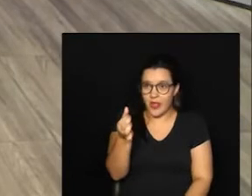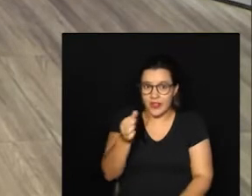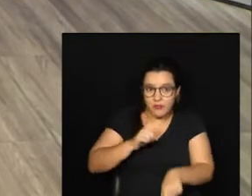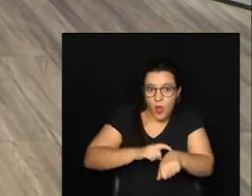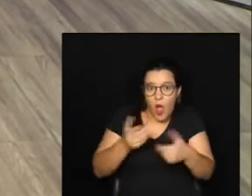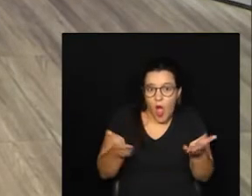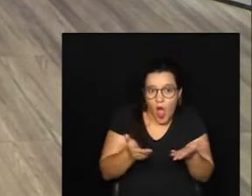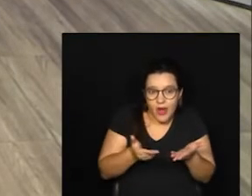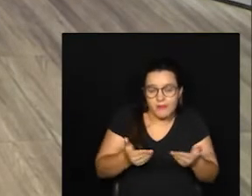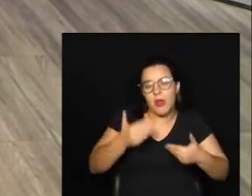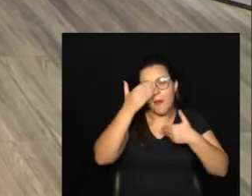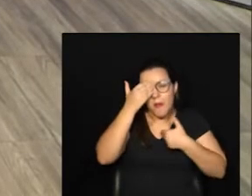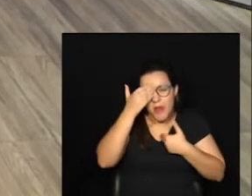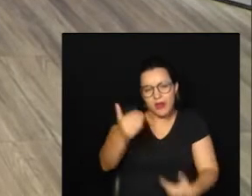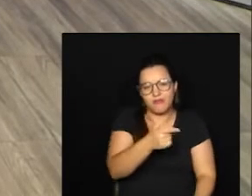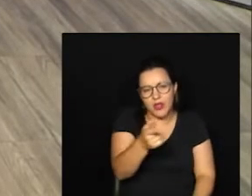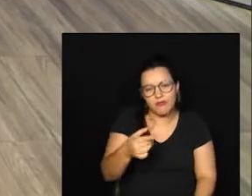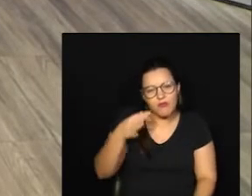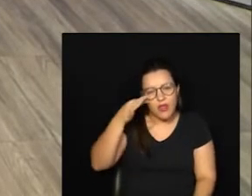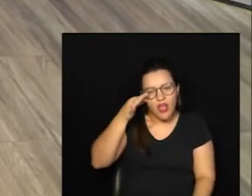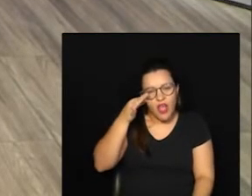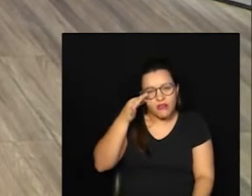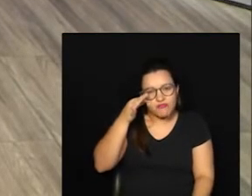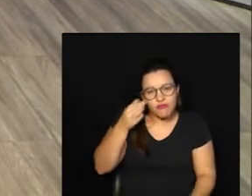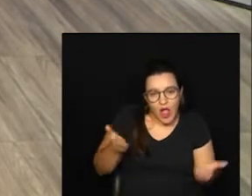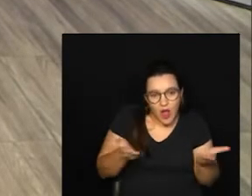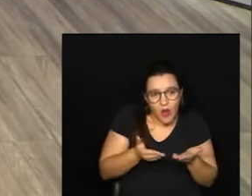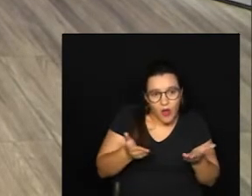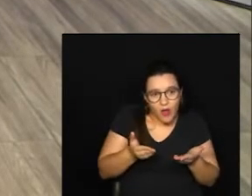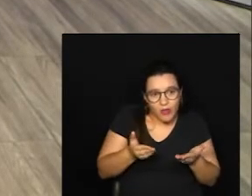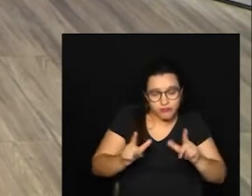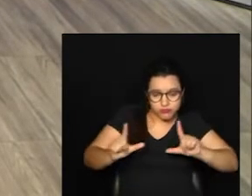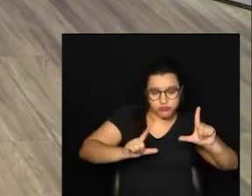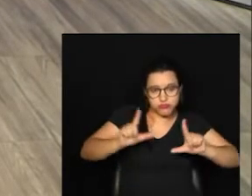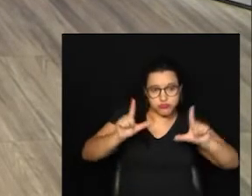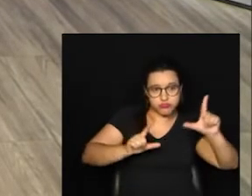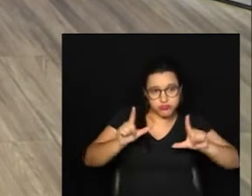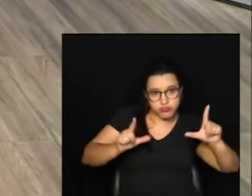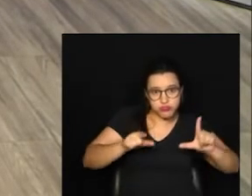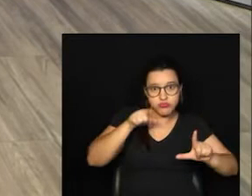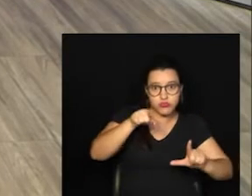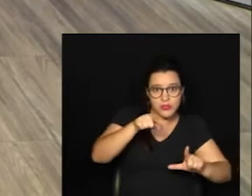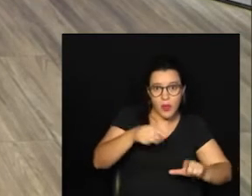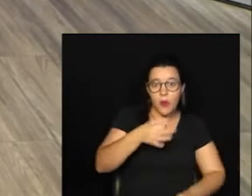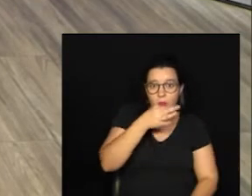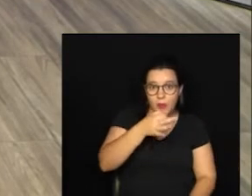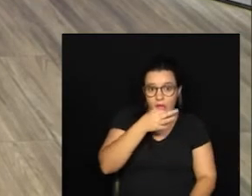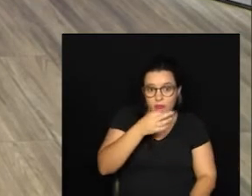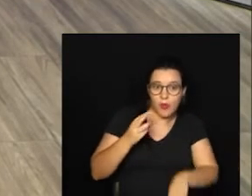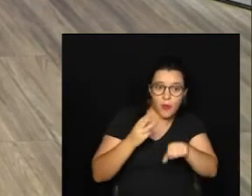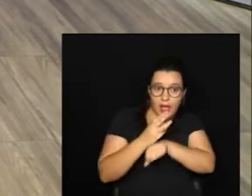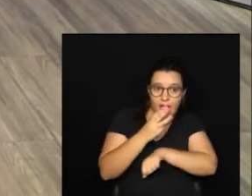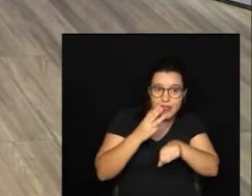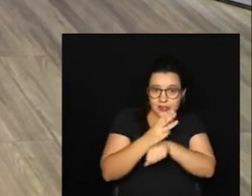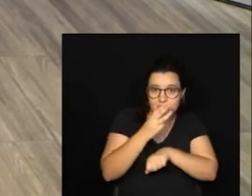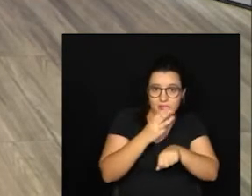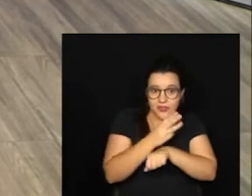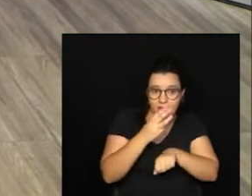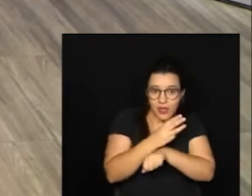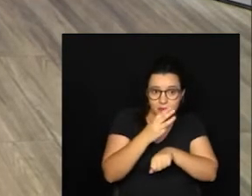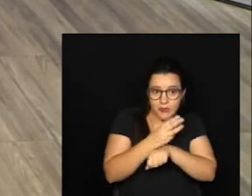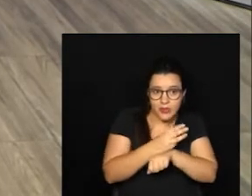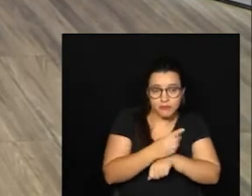11:56. Muito obrigado pela sua companhia e audiência. Continue participando, hein? O número do nosso WhatsApp, 19 é o